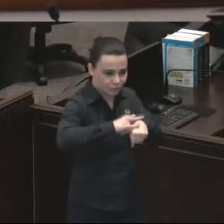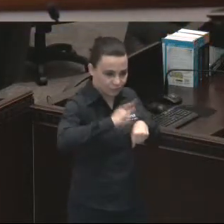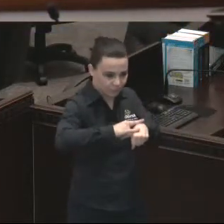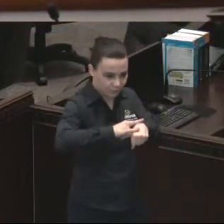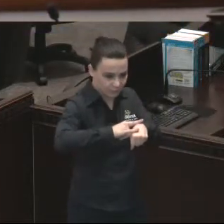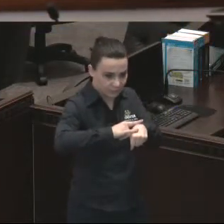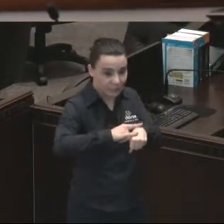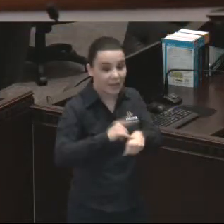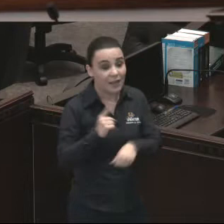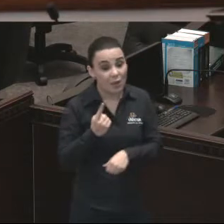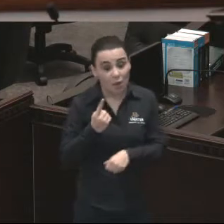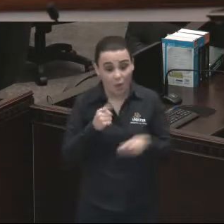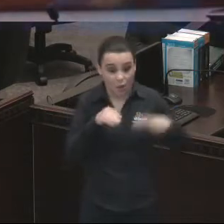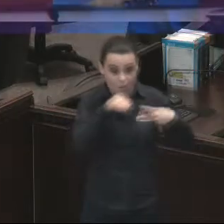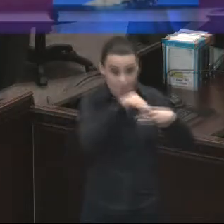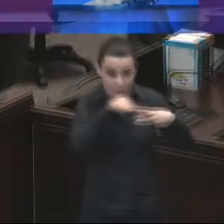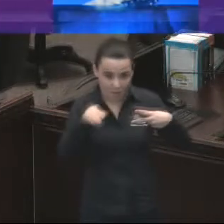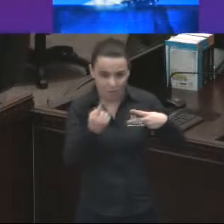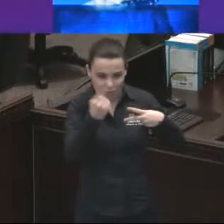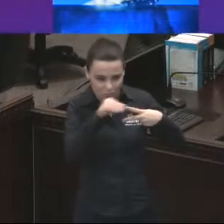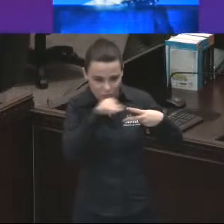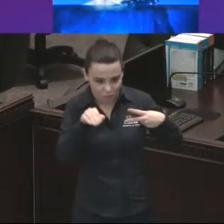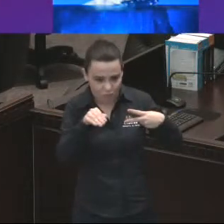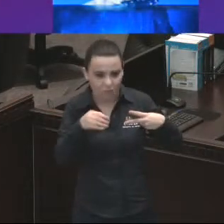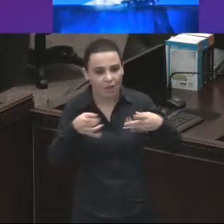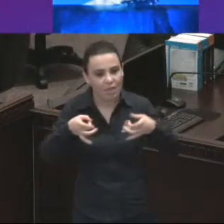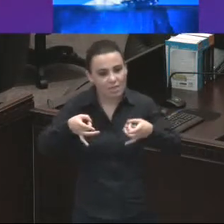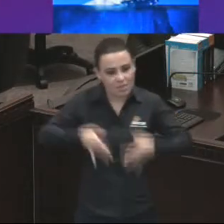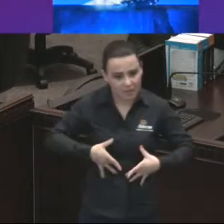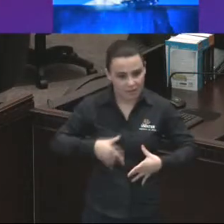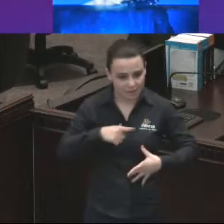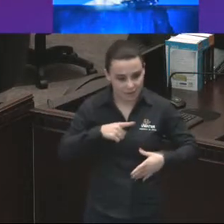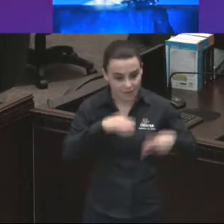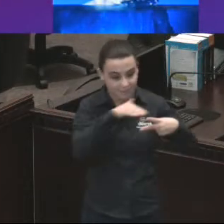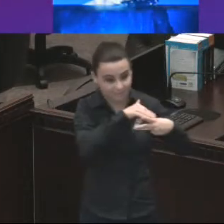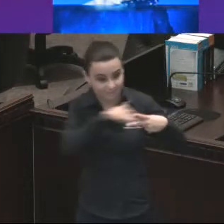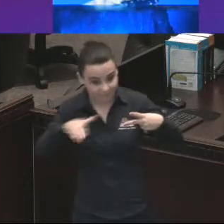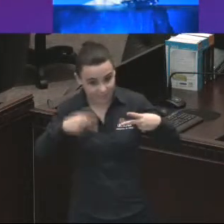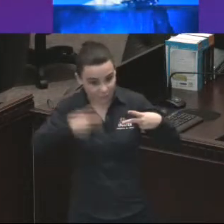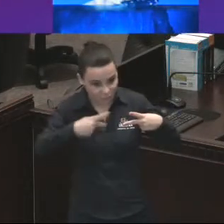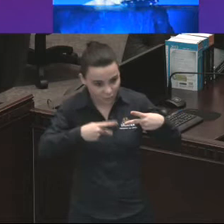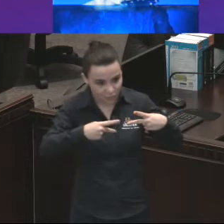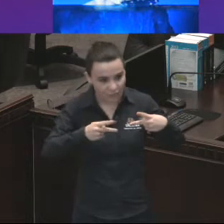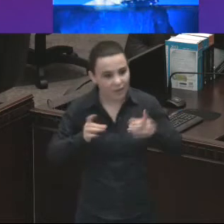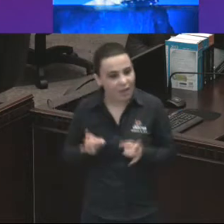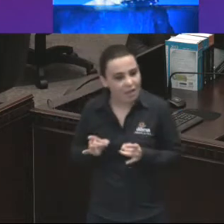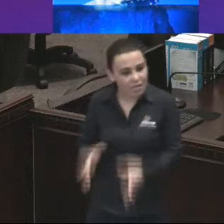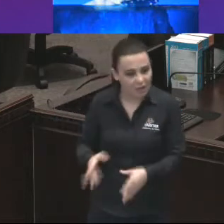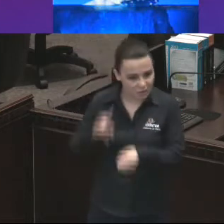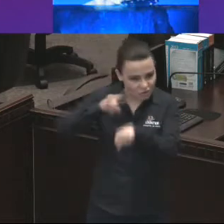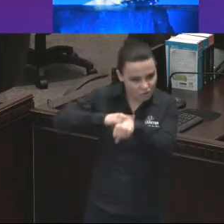uma parte é metabolizada. E os metabólitos são ativos. Muitas